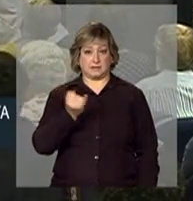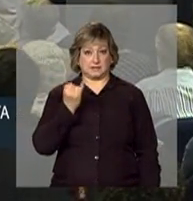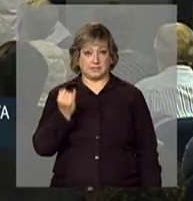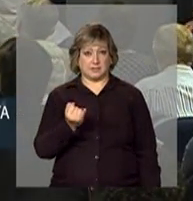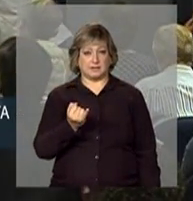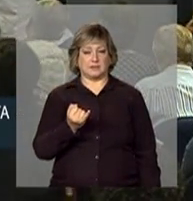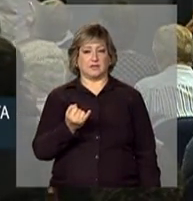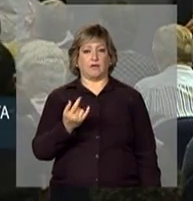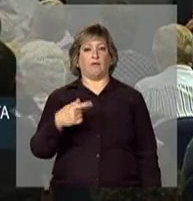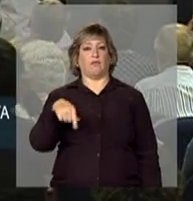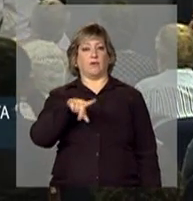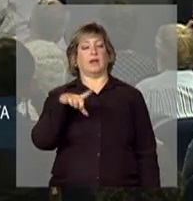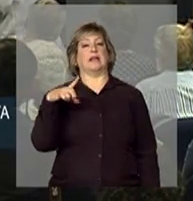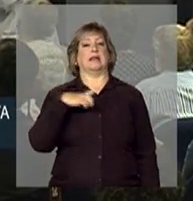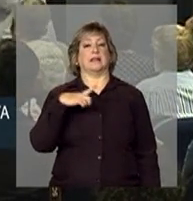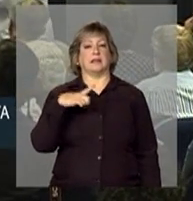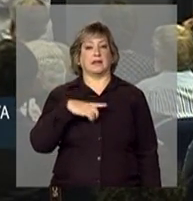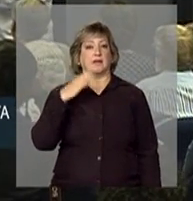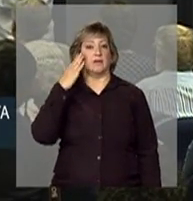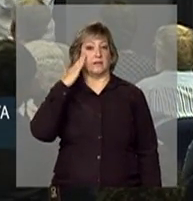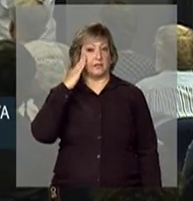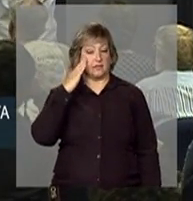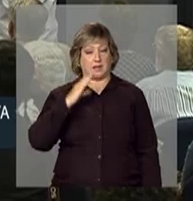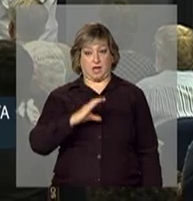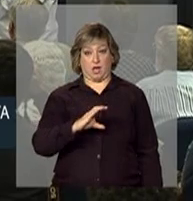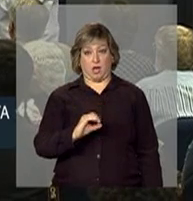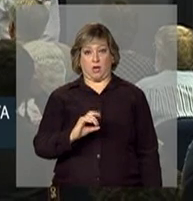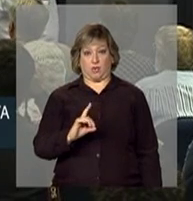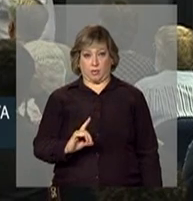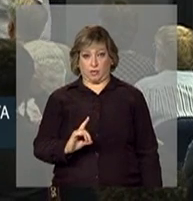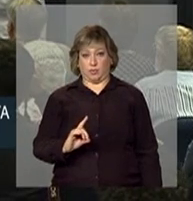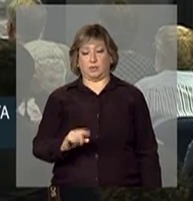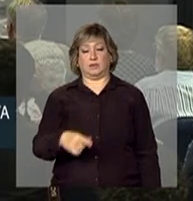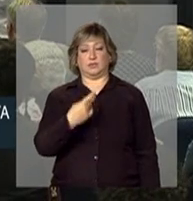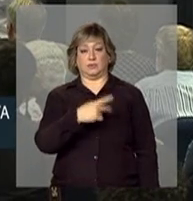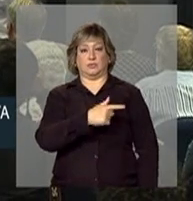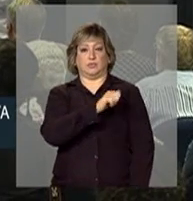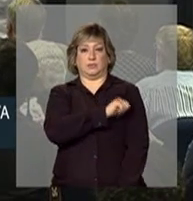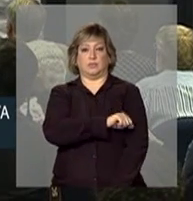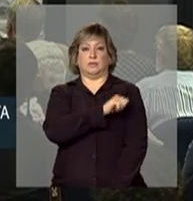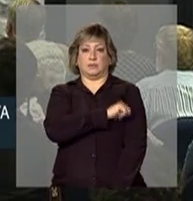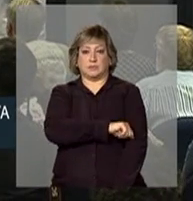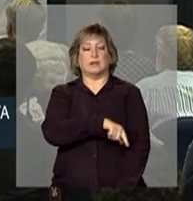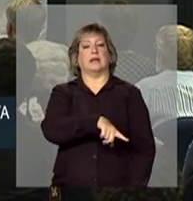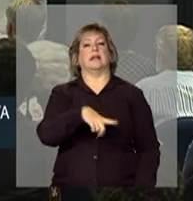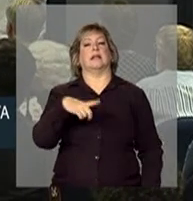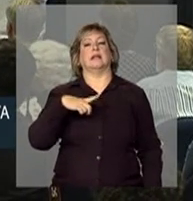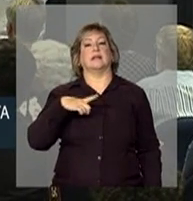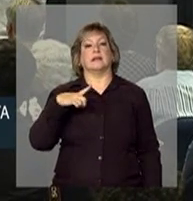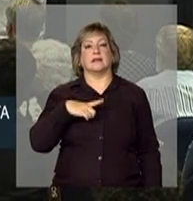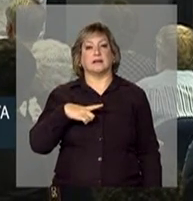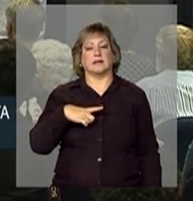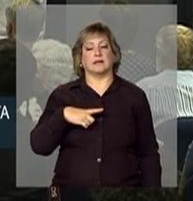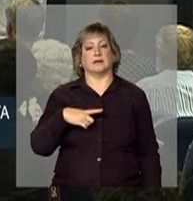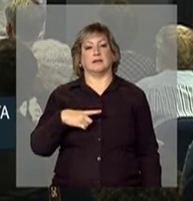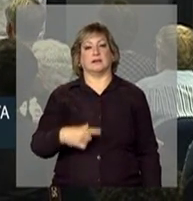vocês tenham em mente é que o COD DOI do Rio de Janeiro, ele teve